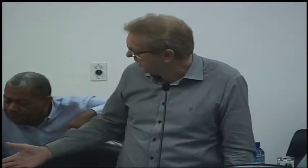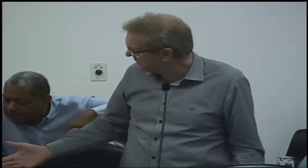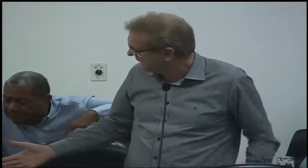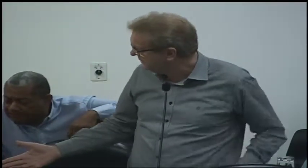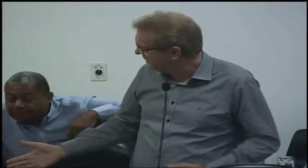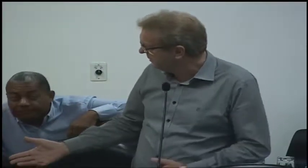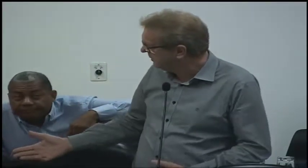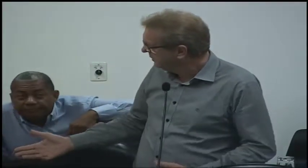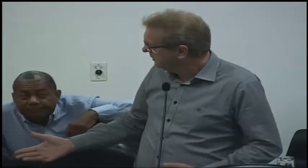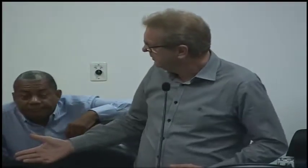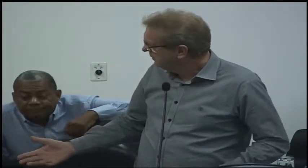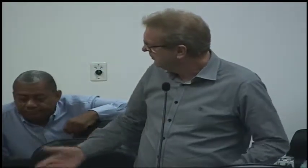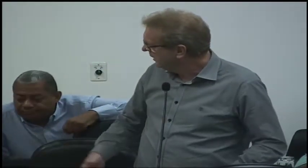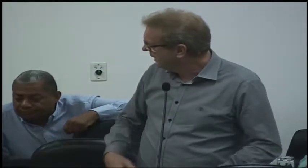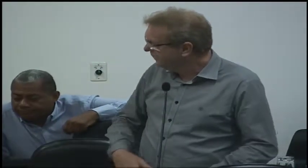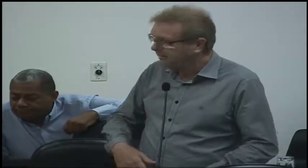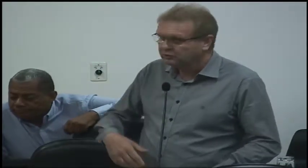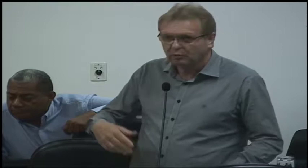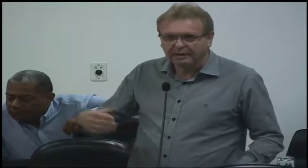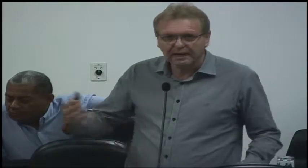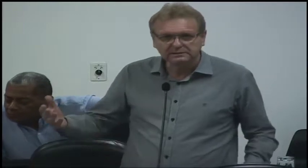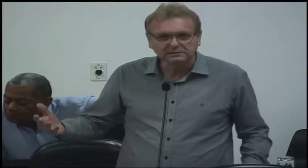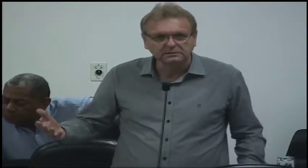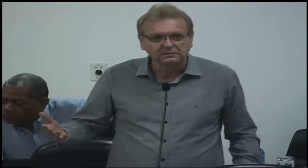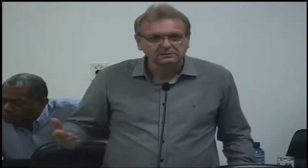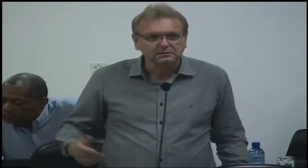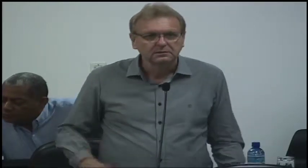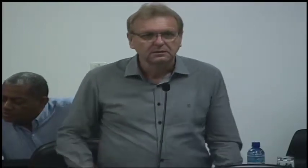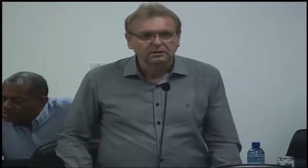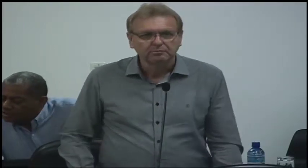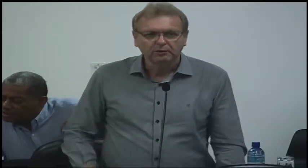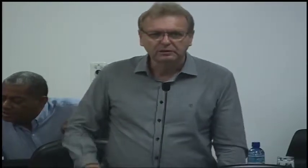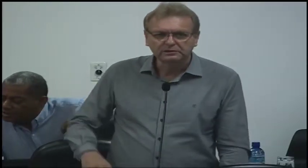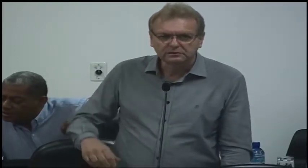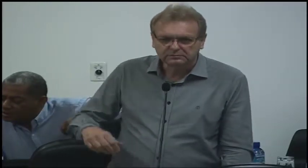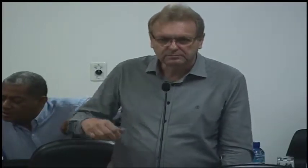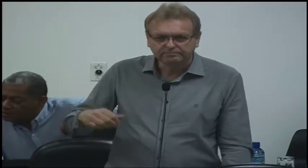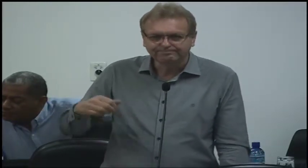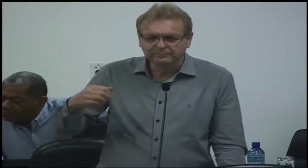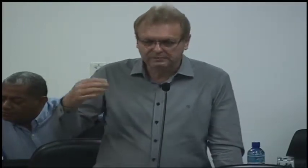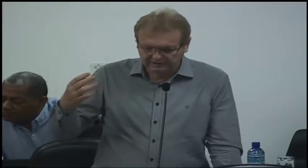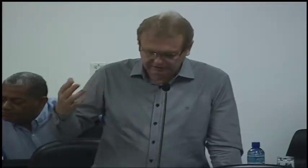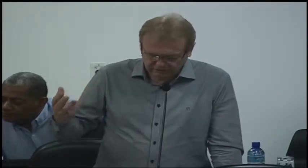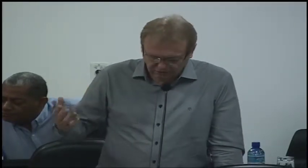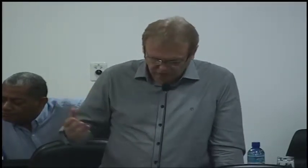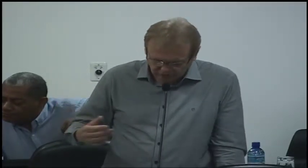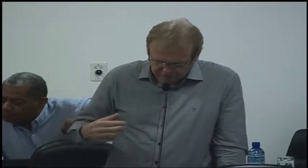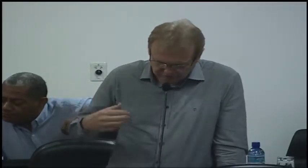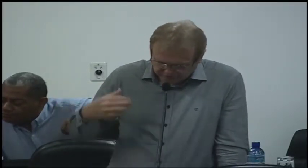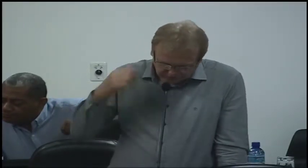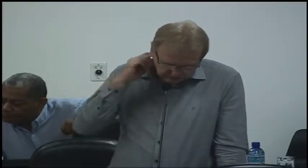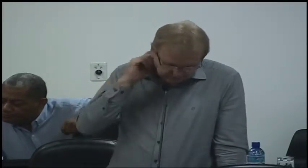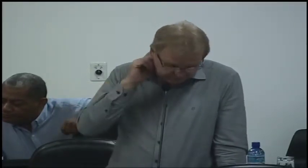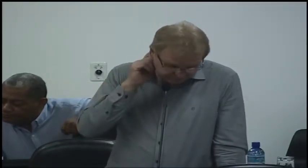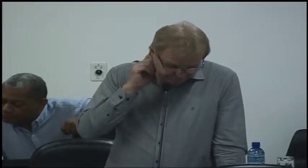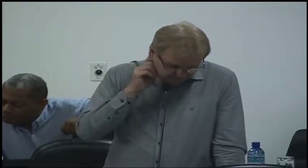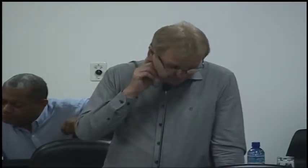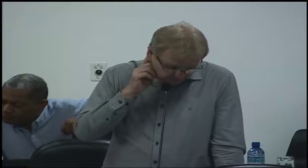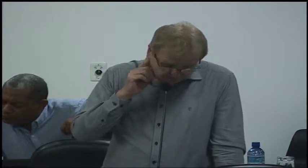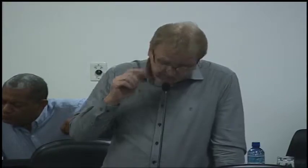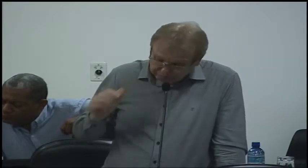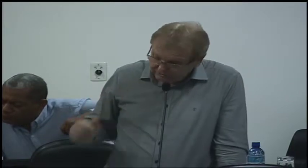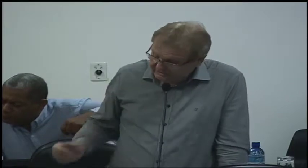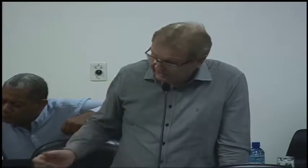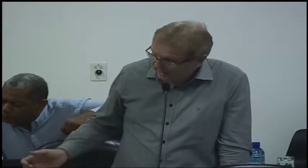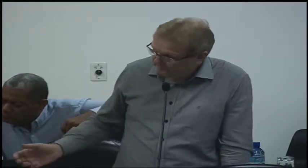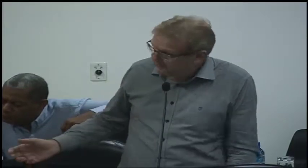perdemos praticamente a Petrobras por gestões,